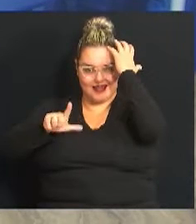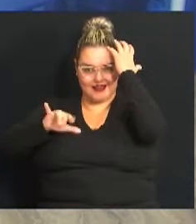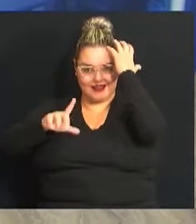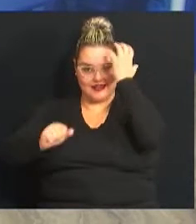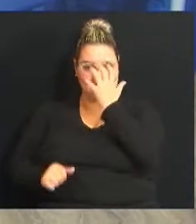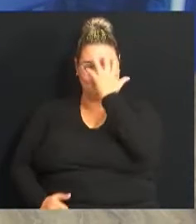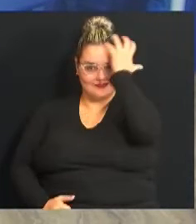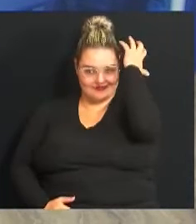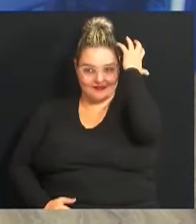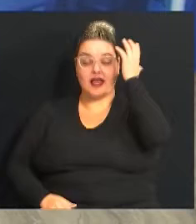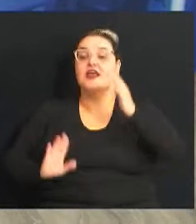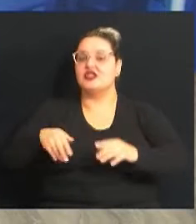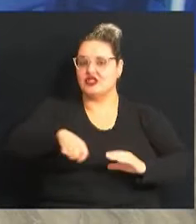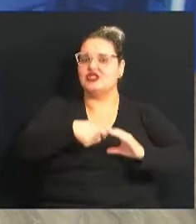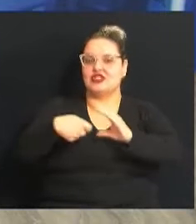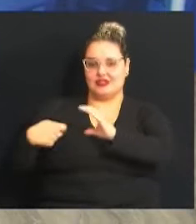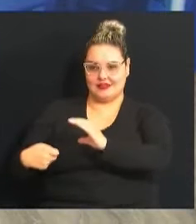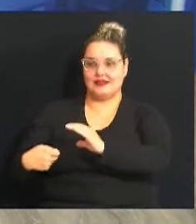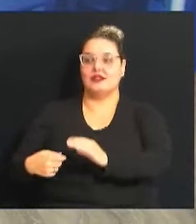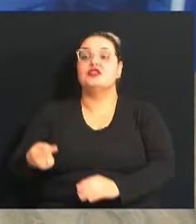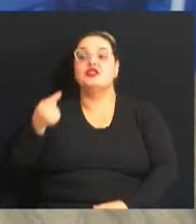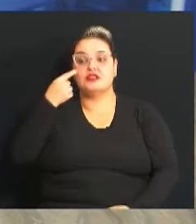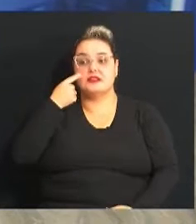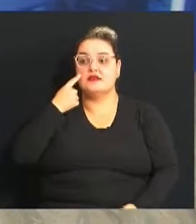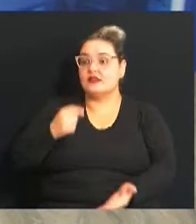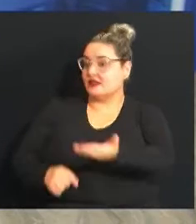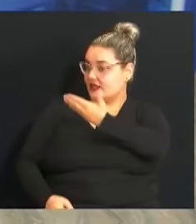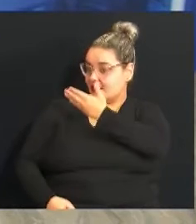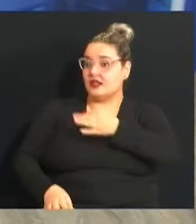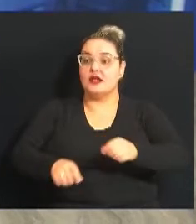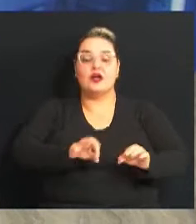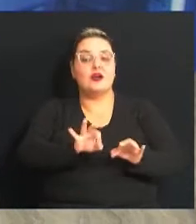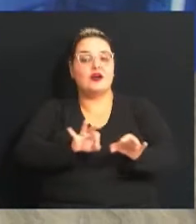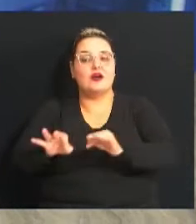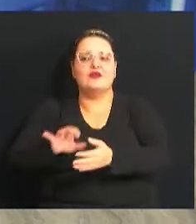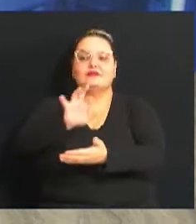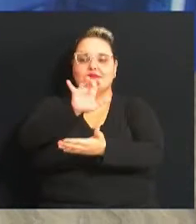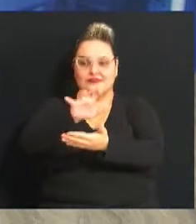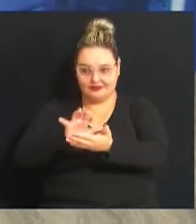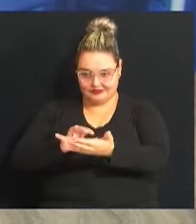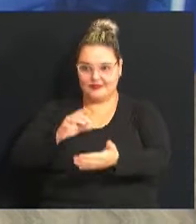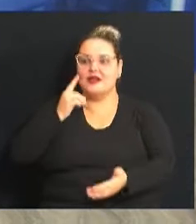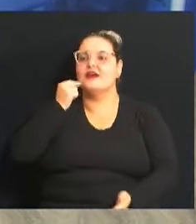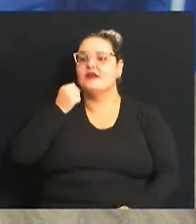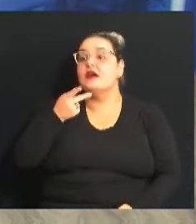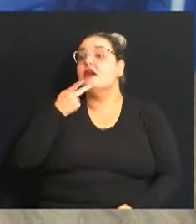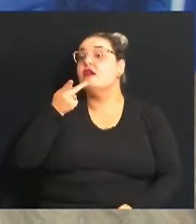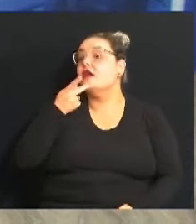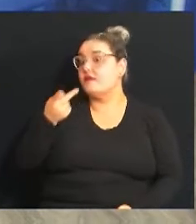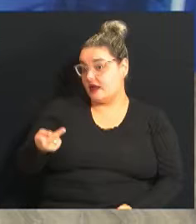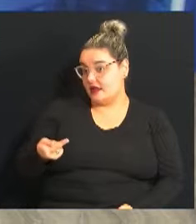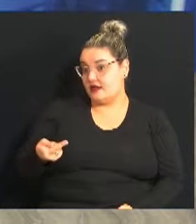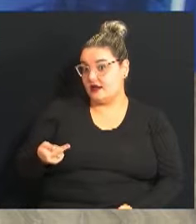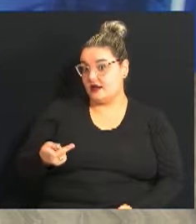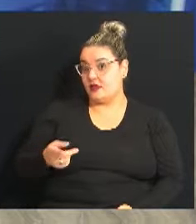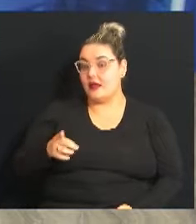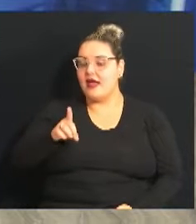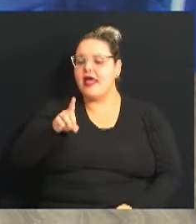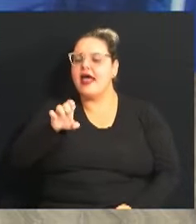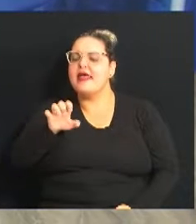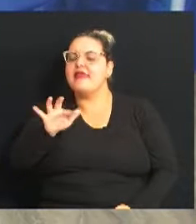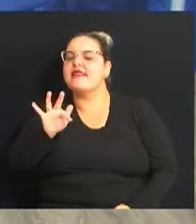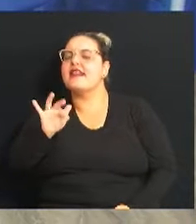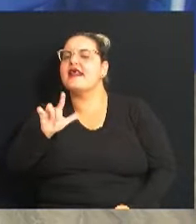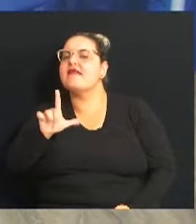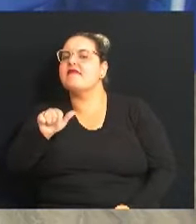nossos estúdios, você já está vendo aqui, ó, tem o nosso quadro Na Ponta do Lápis, que hoje vai falar sobre deflação. Você